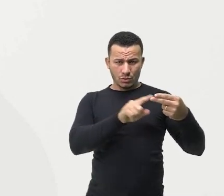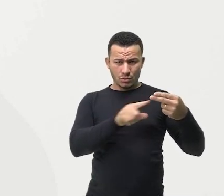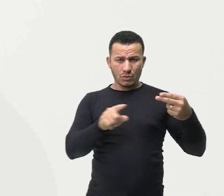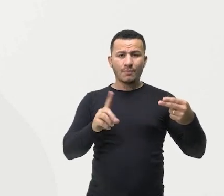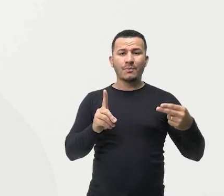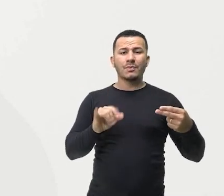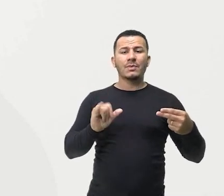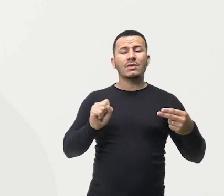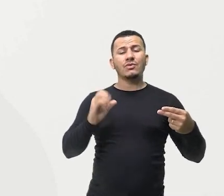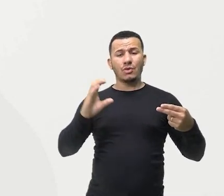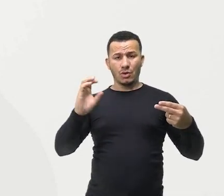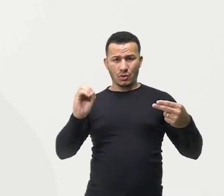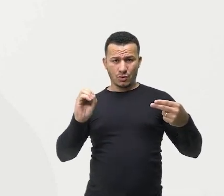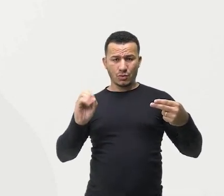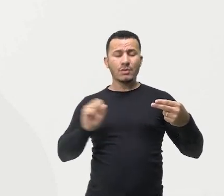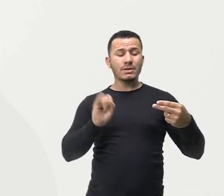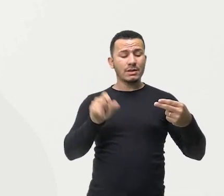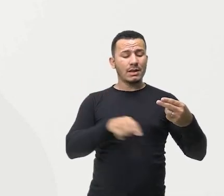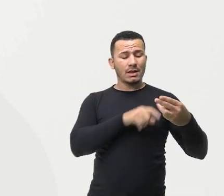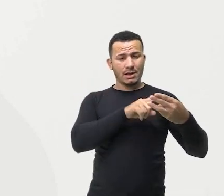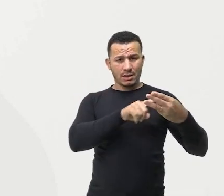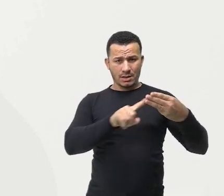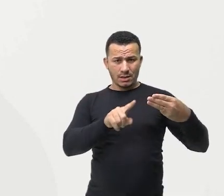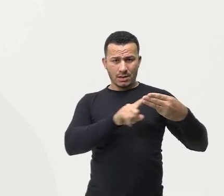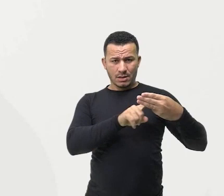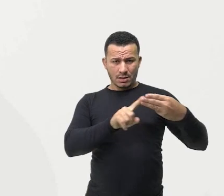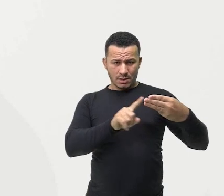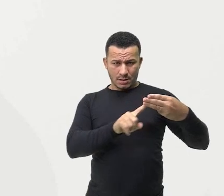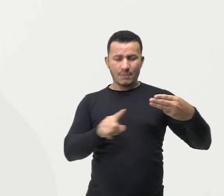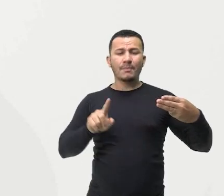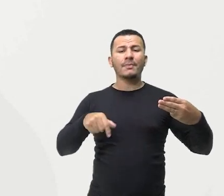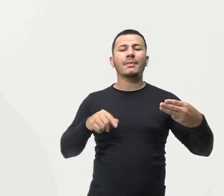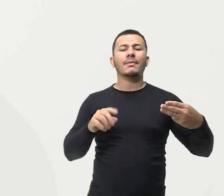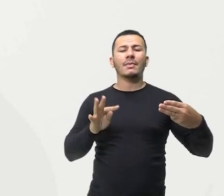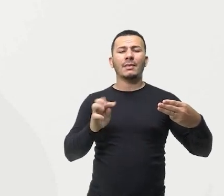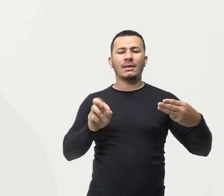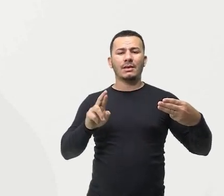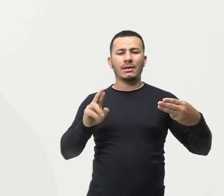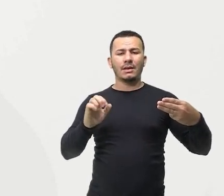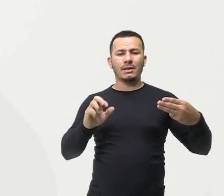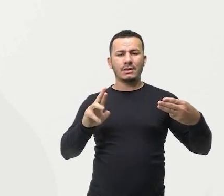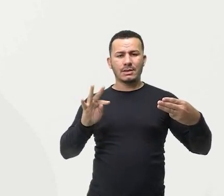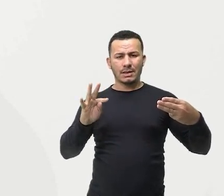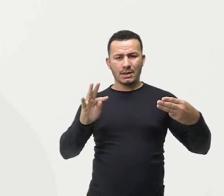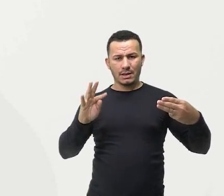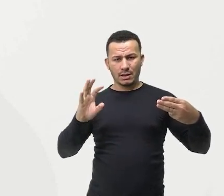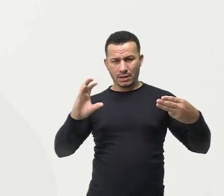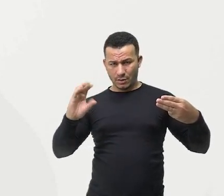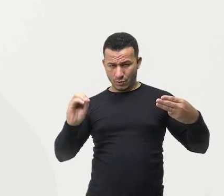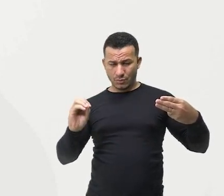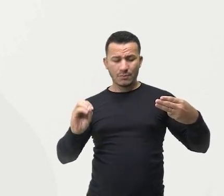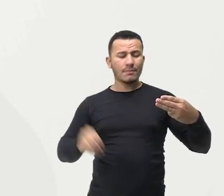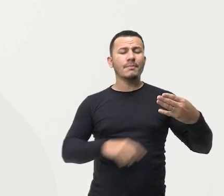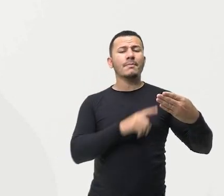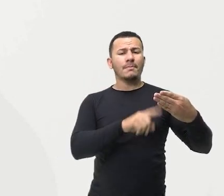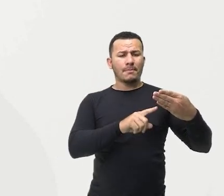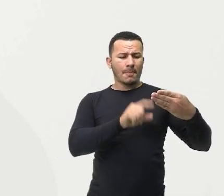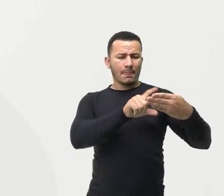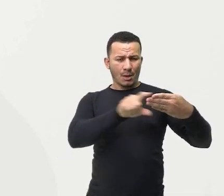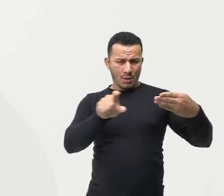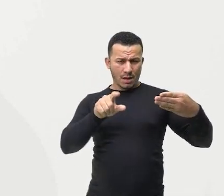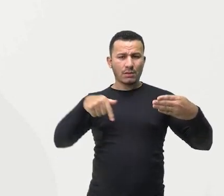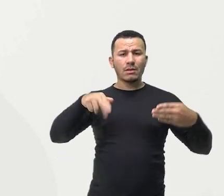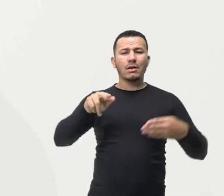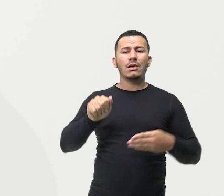de dístico. Se eu tiver 3 versos, eu vou chamar de terceto. Se eu tiver 4, como vocês já observaram